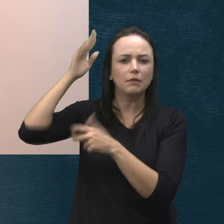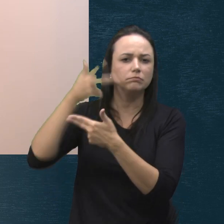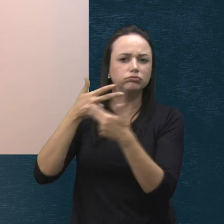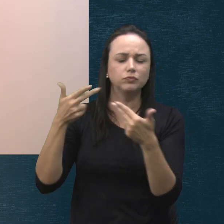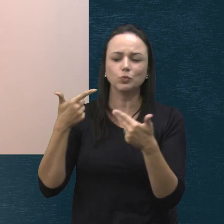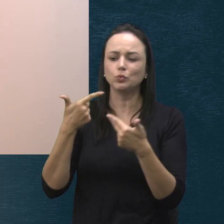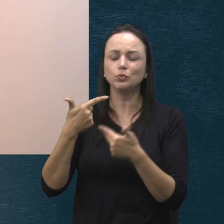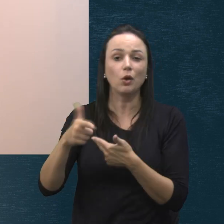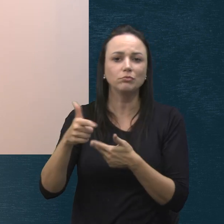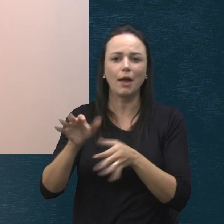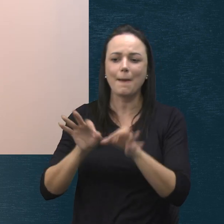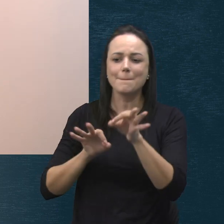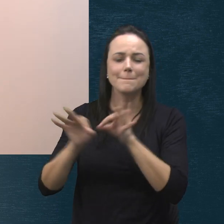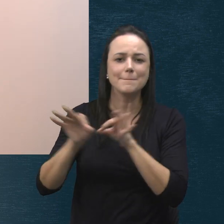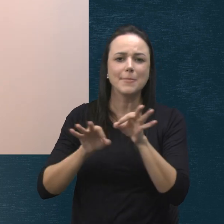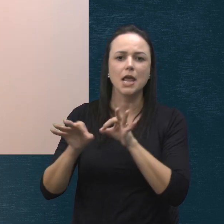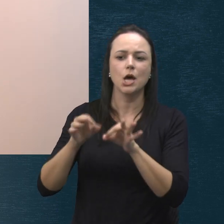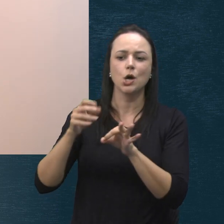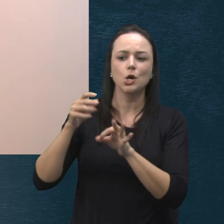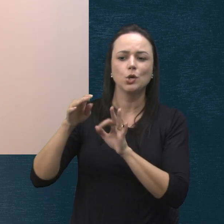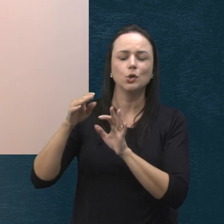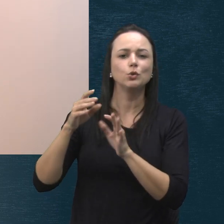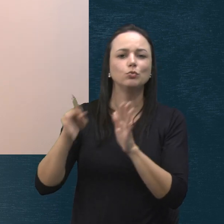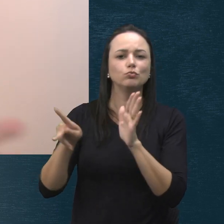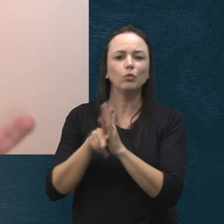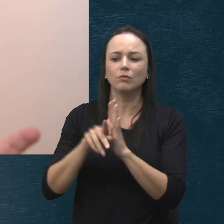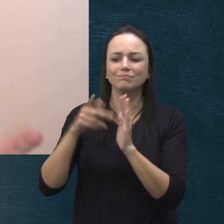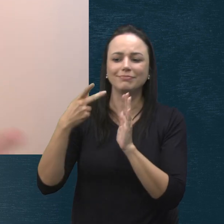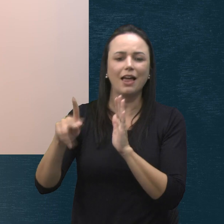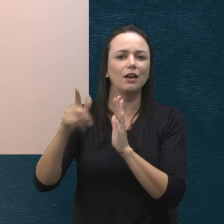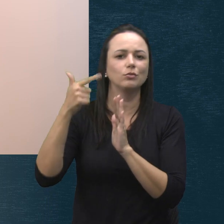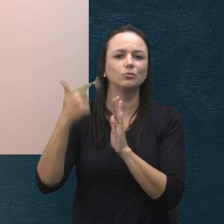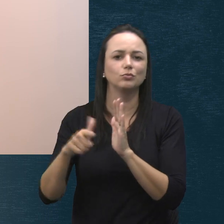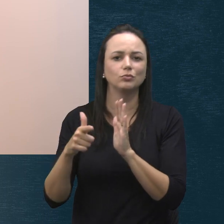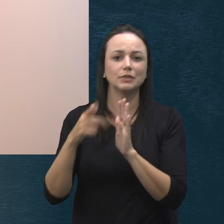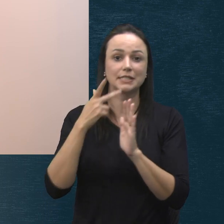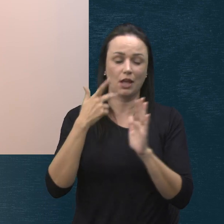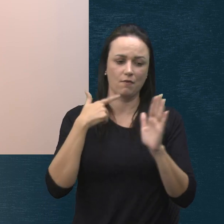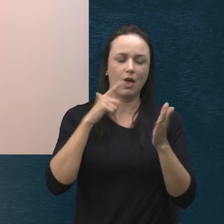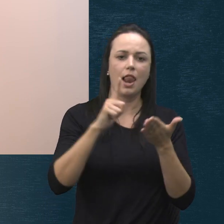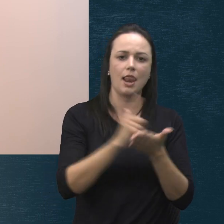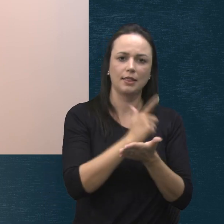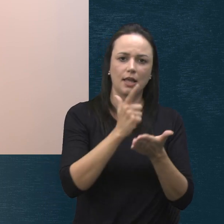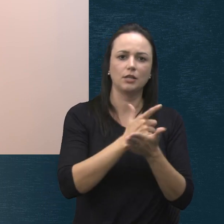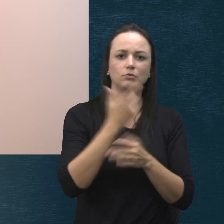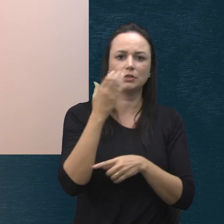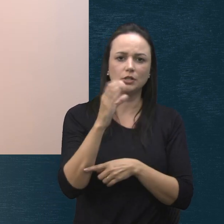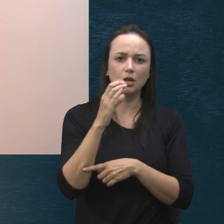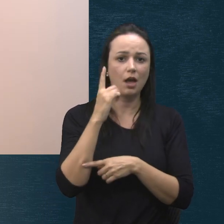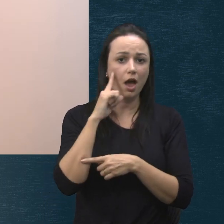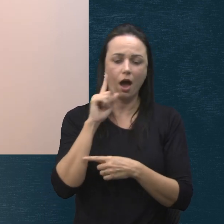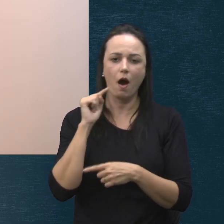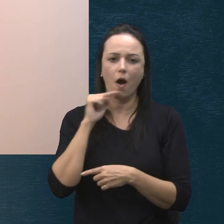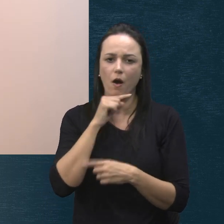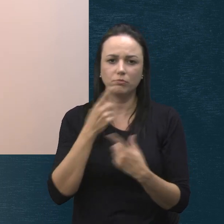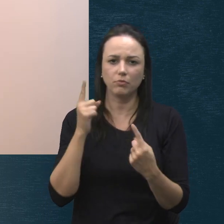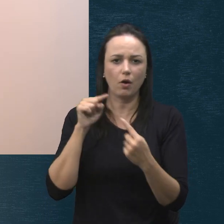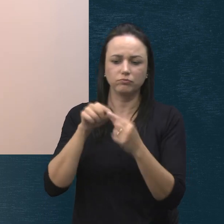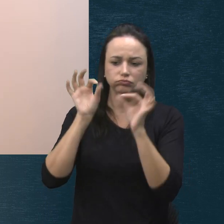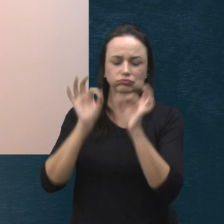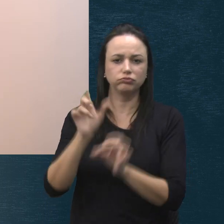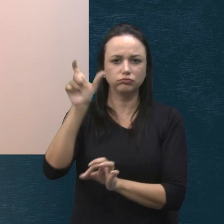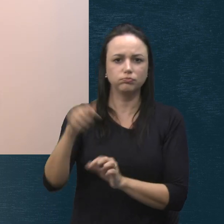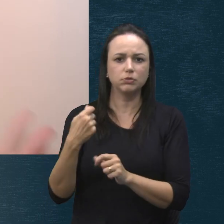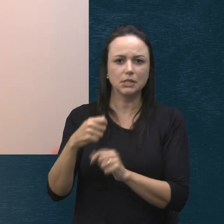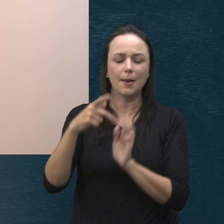plano educacional individualizado. Se eu olhar para a literatura científica, é muito óbvio que eu preciso, para indivíduos com deficiência, de um plano educacional